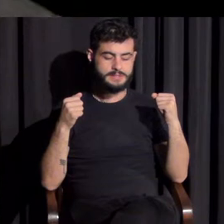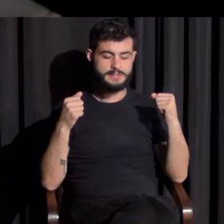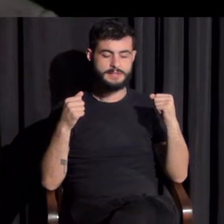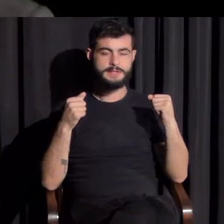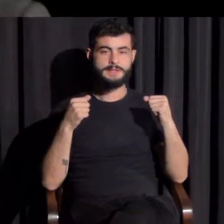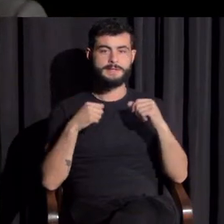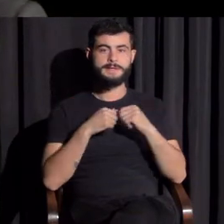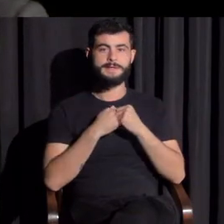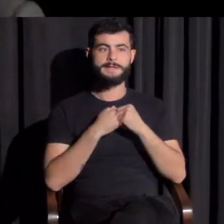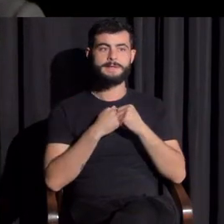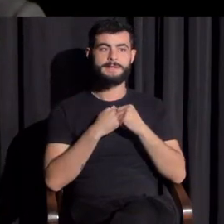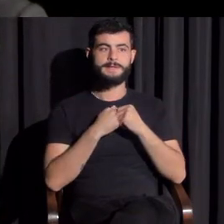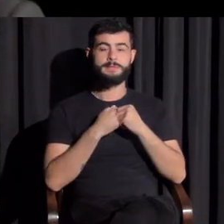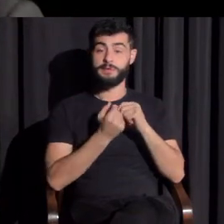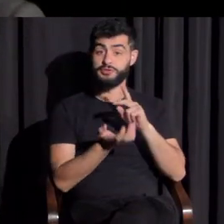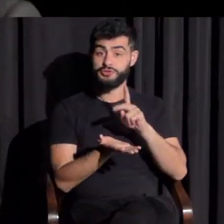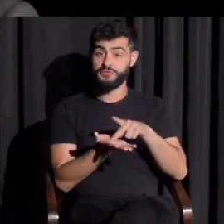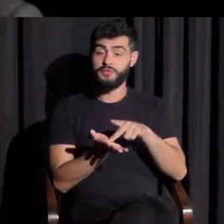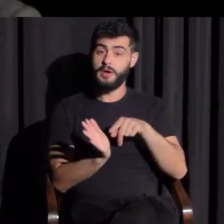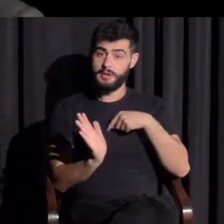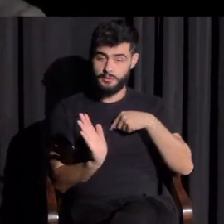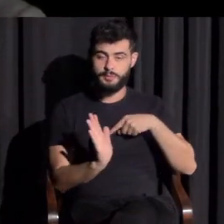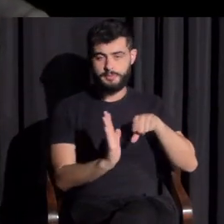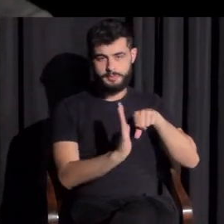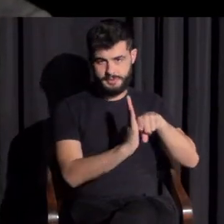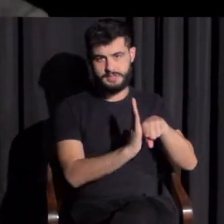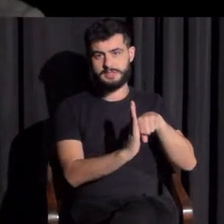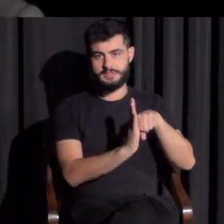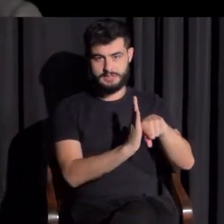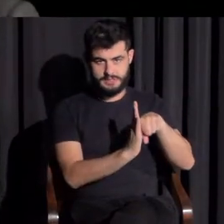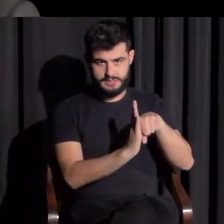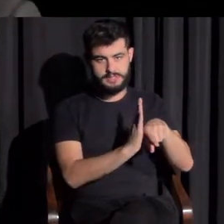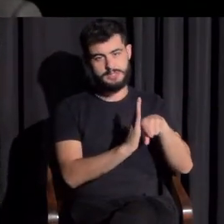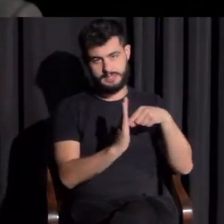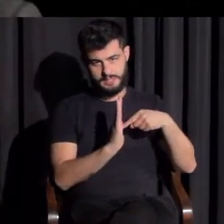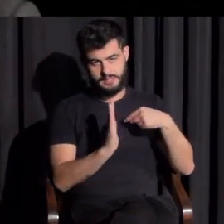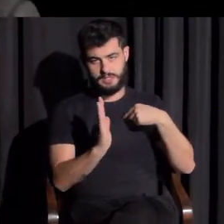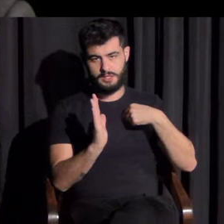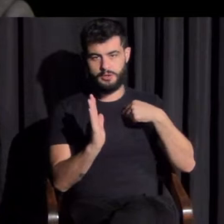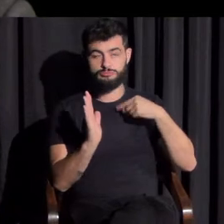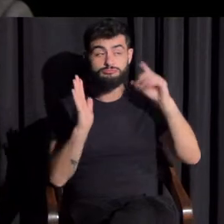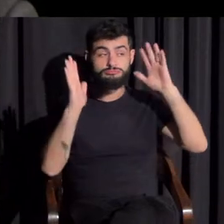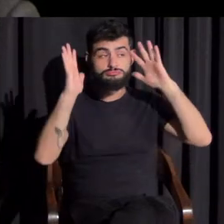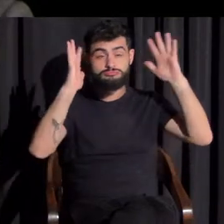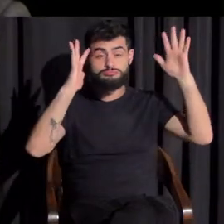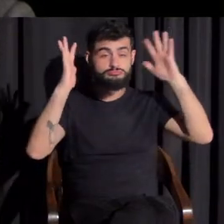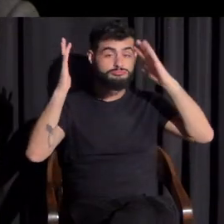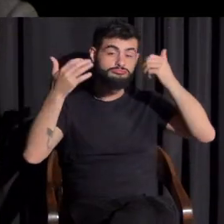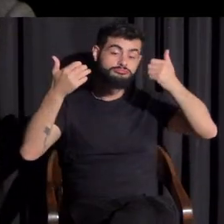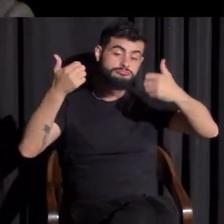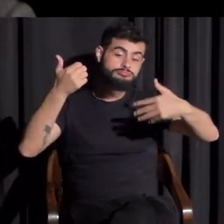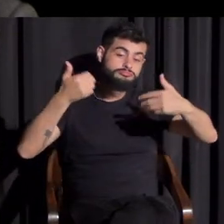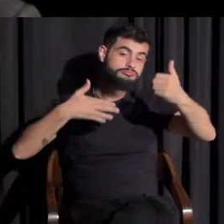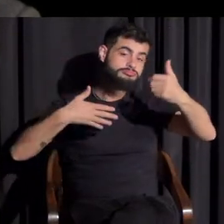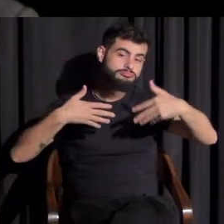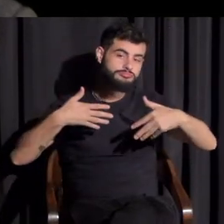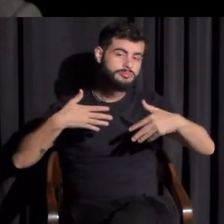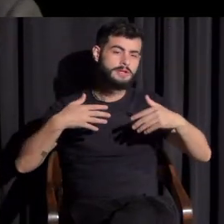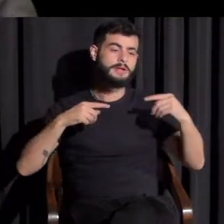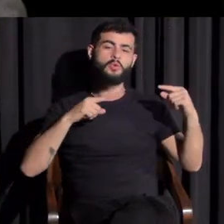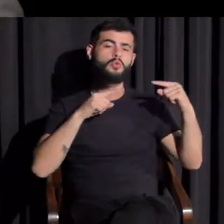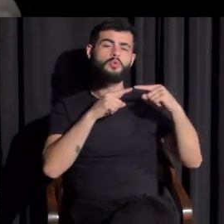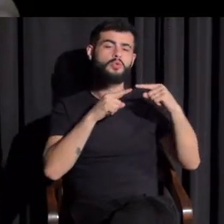Mas, de fato, é uma pesquisa, as reflexões que eu vou trazer, né, são provenientes de uma pesquisa que é um